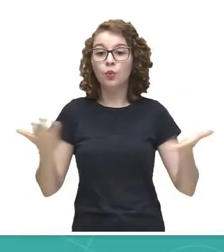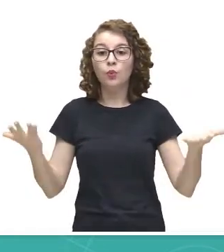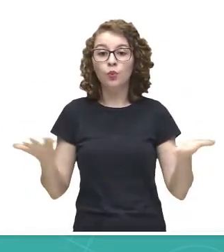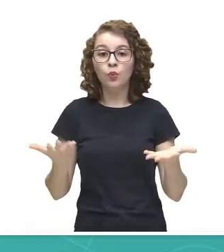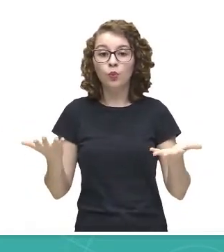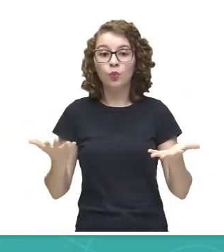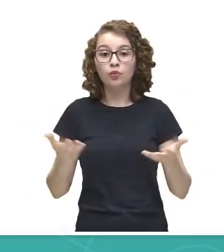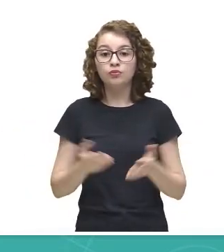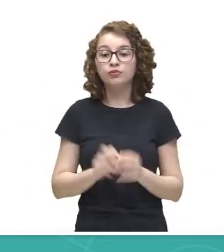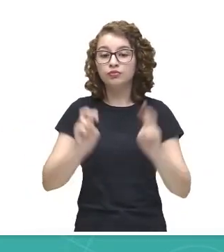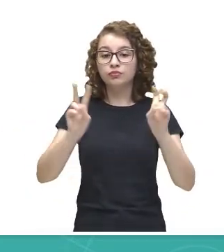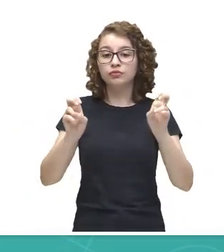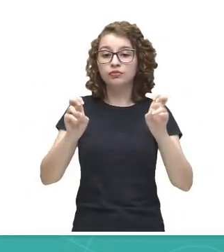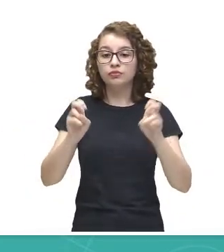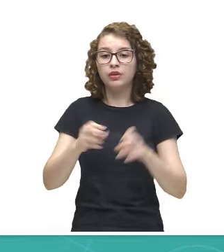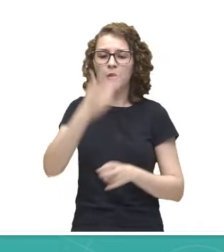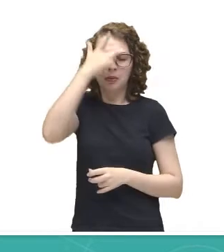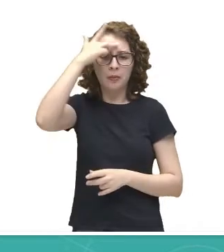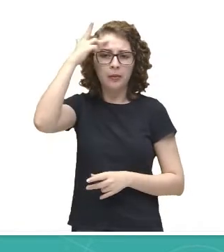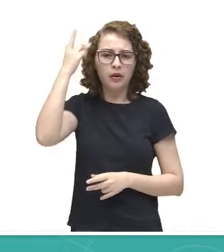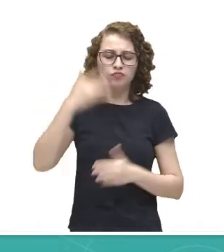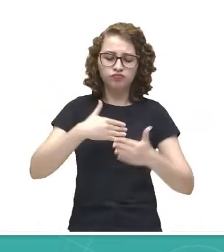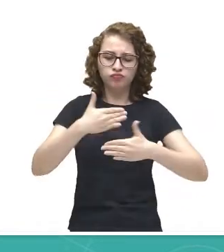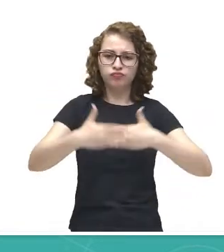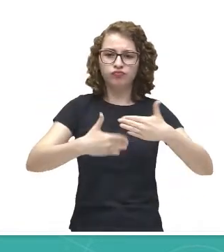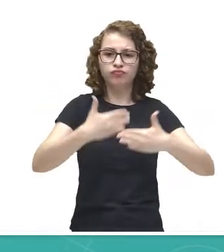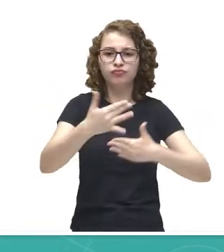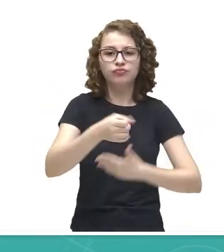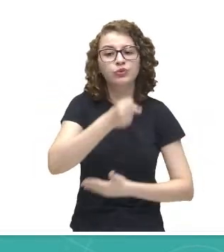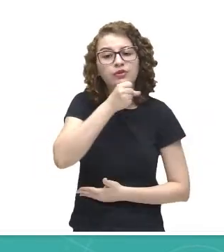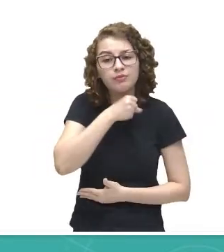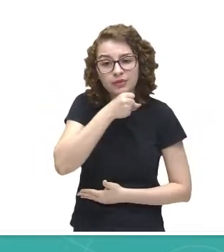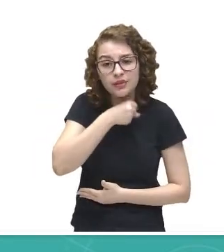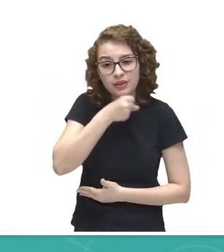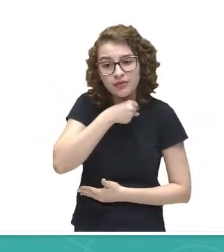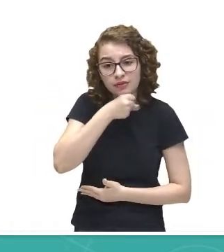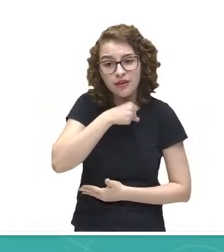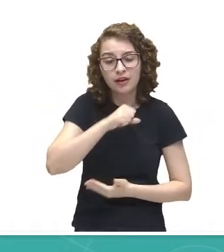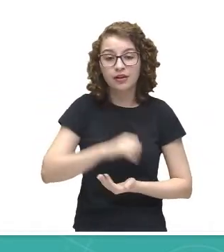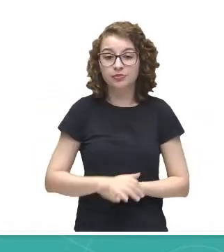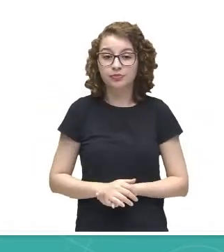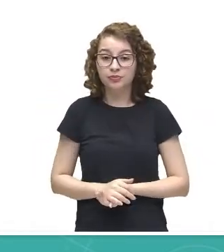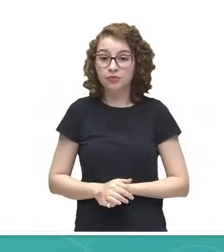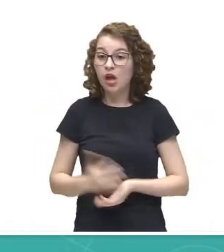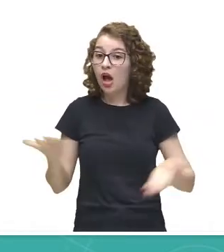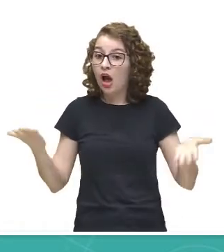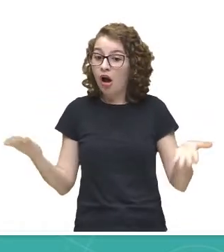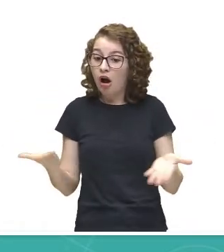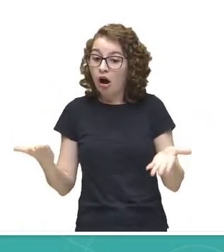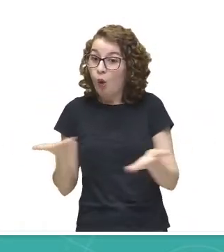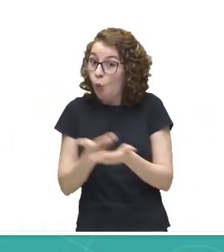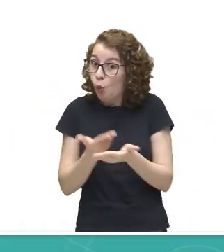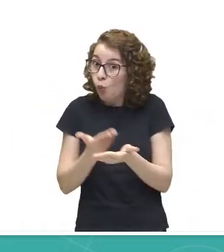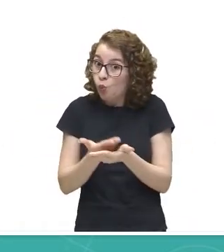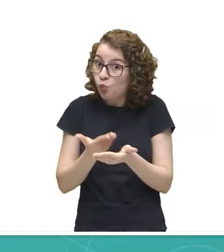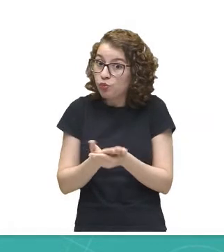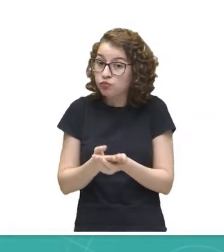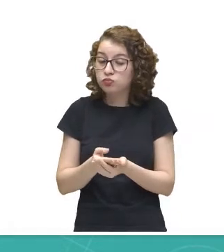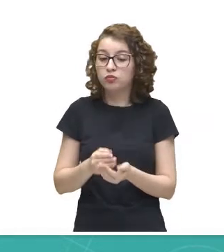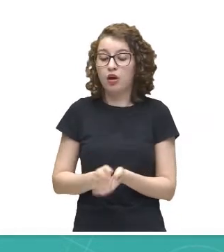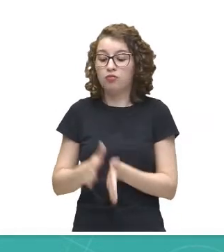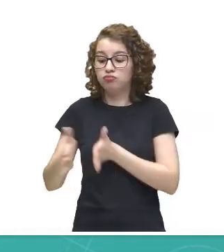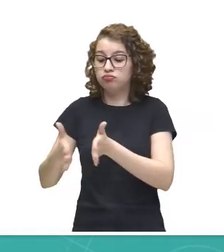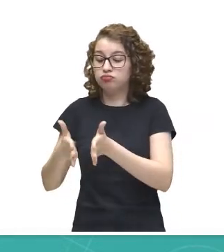o envelhecimento, certo? Agora essa aula é para os alunos da oitava etapa da EJA, tá